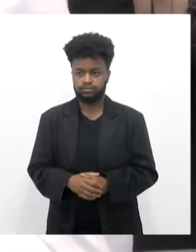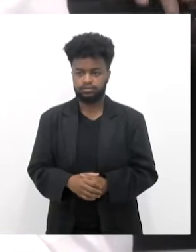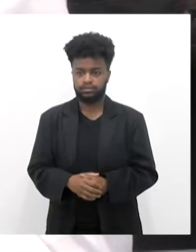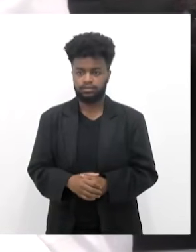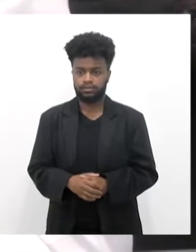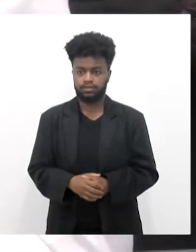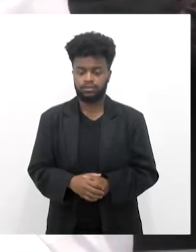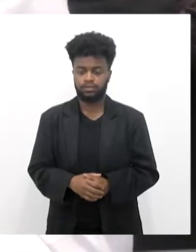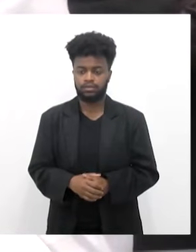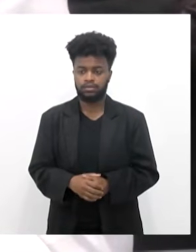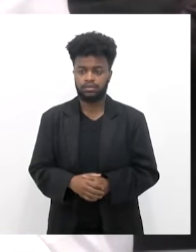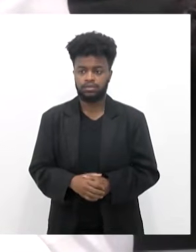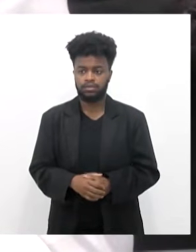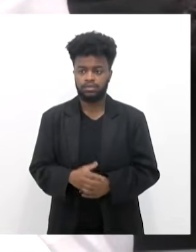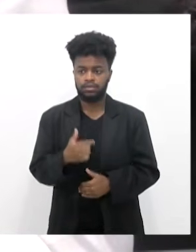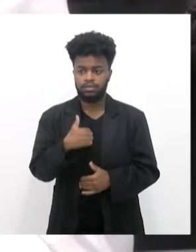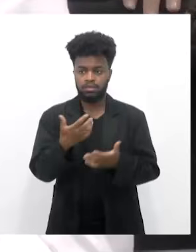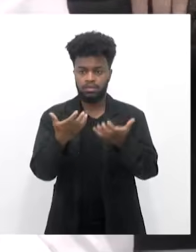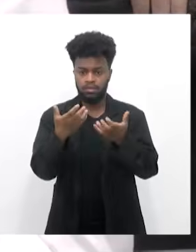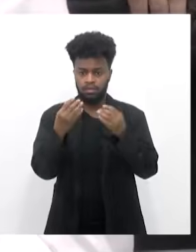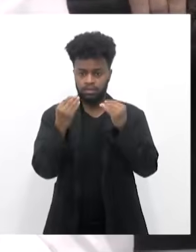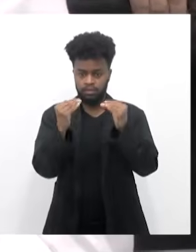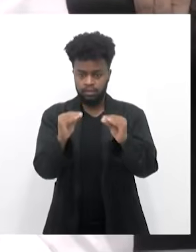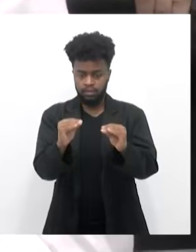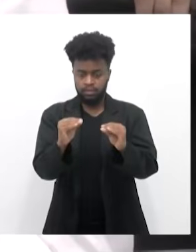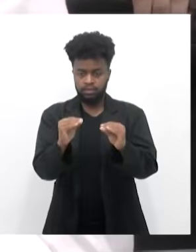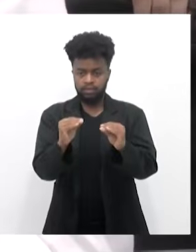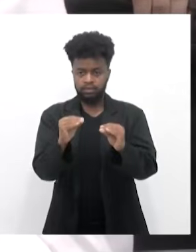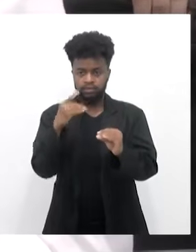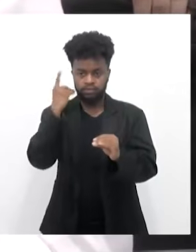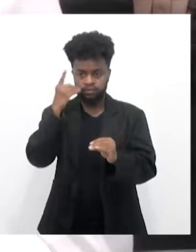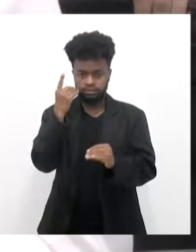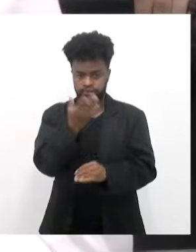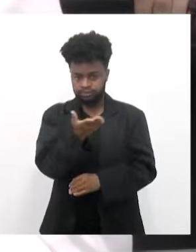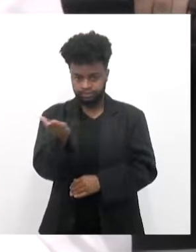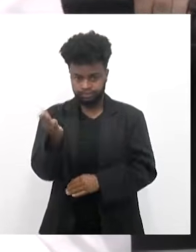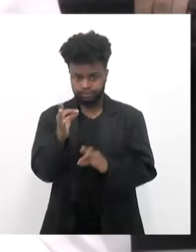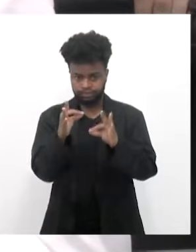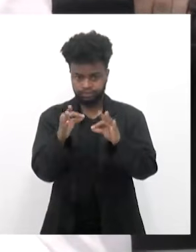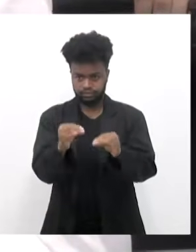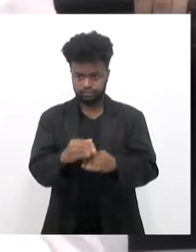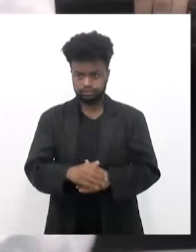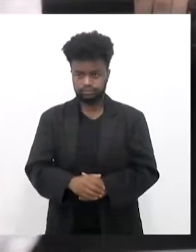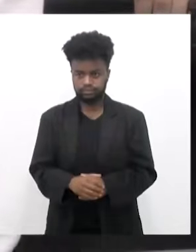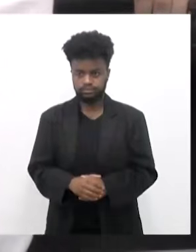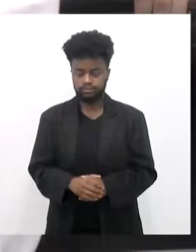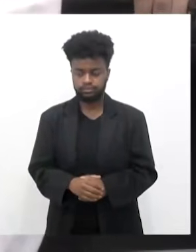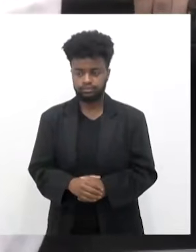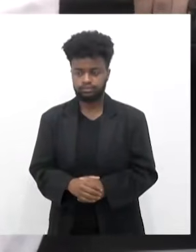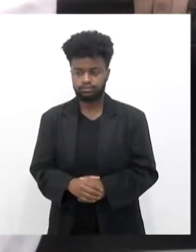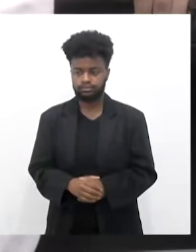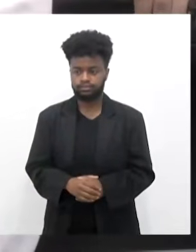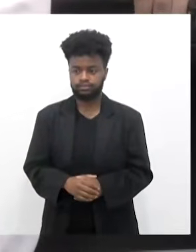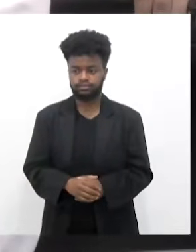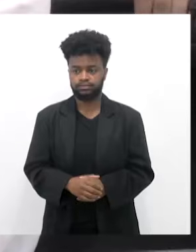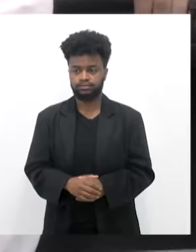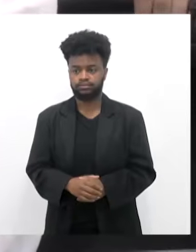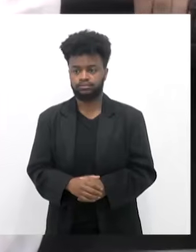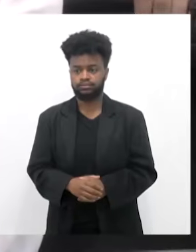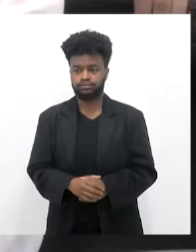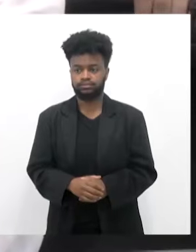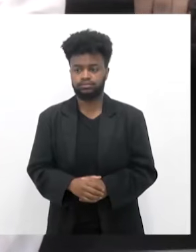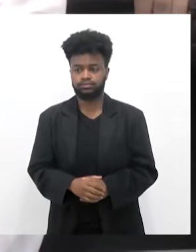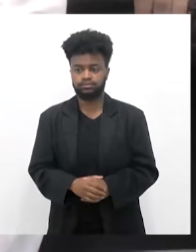Eu colocaria, deputado Amorim, deputado Luiz Paulo e todas as deputadas e deputados, eu